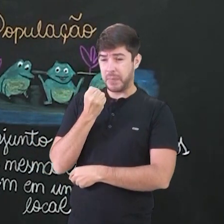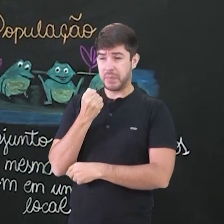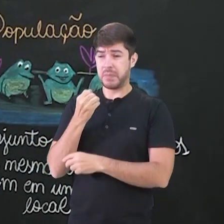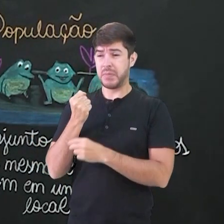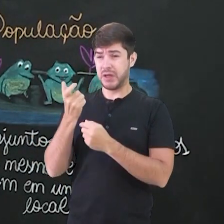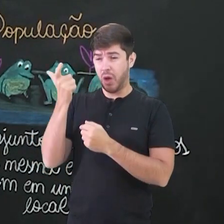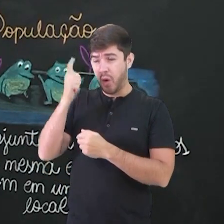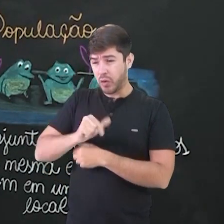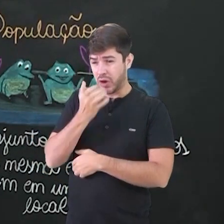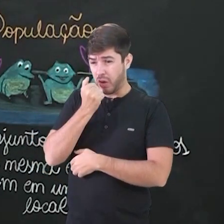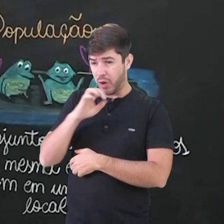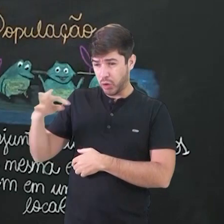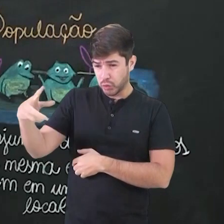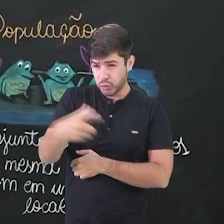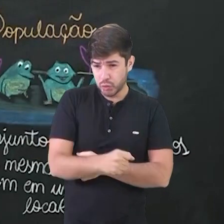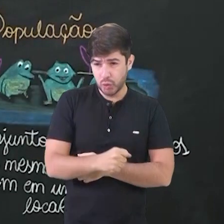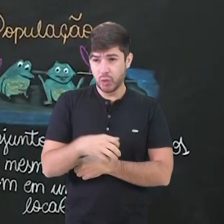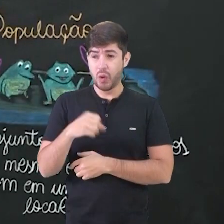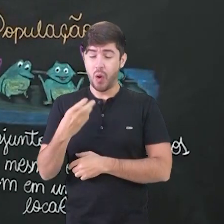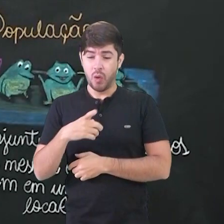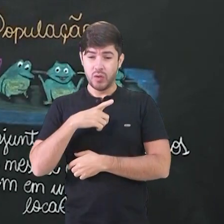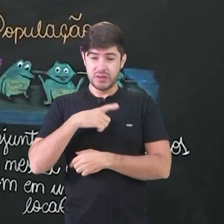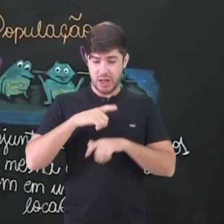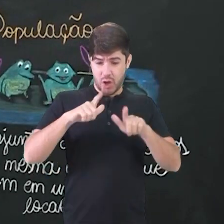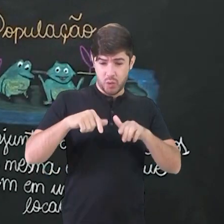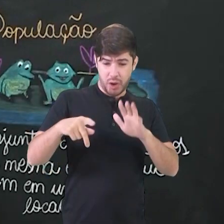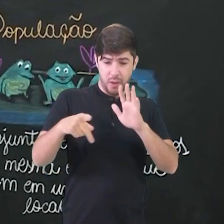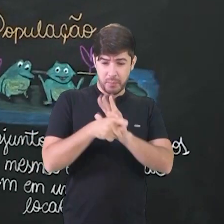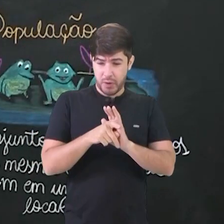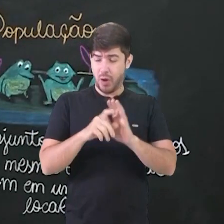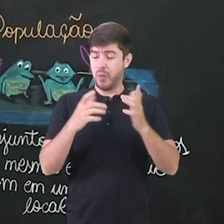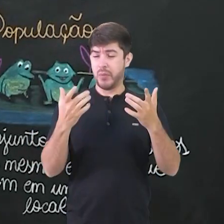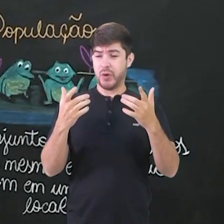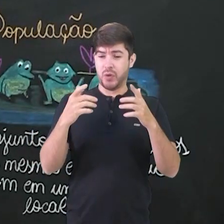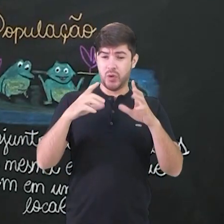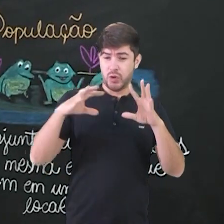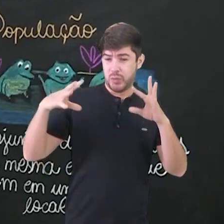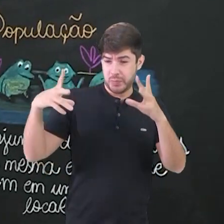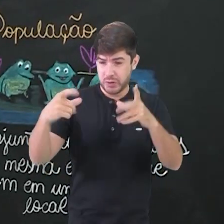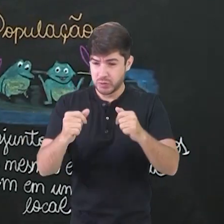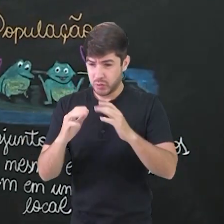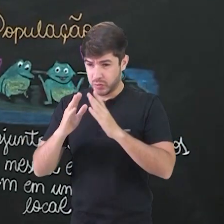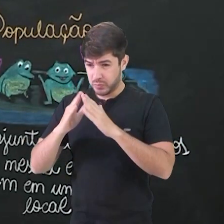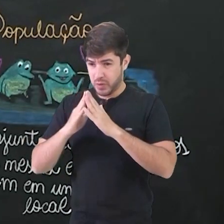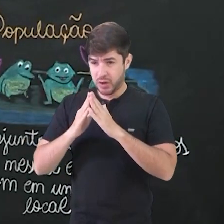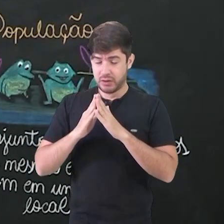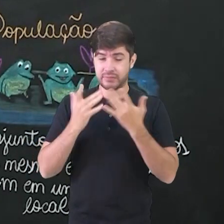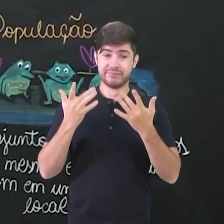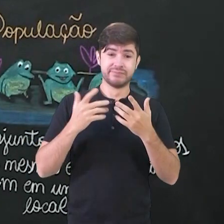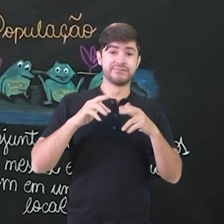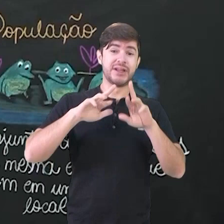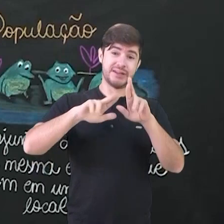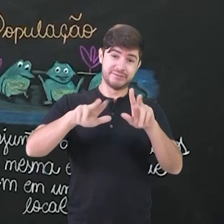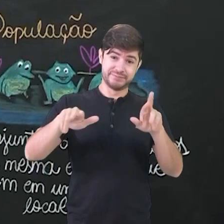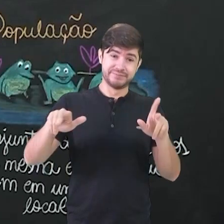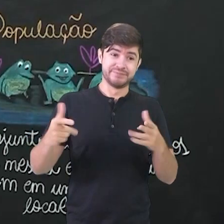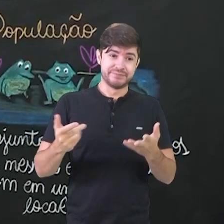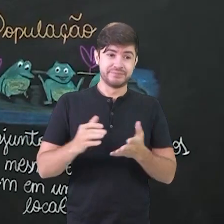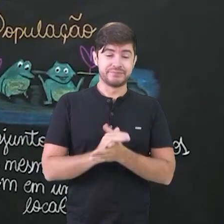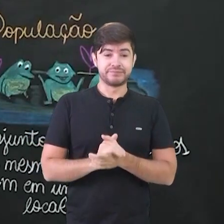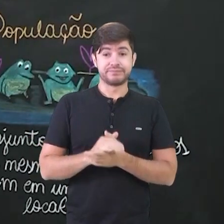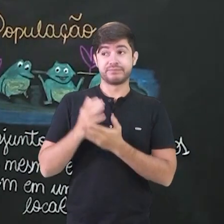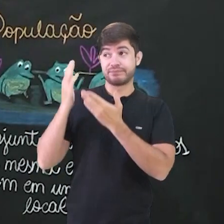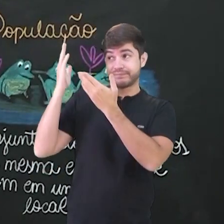tem local para moradia para toda essa galera? Eu tenho vários fatores que vão afetar a dinâmica dessa população.